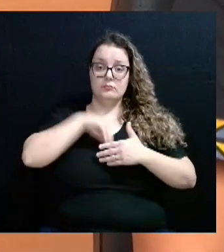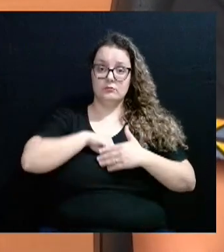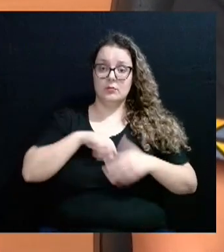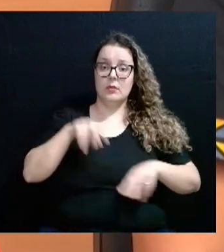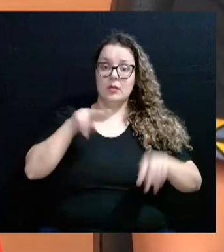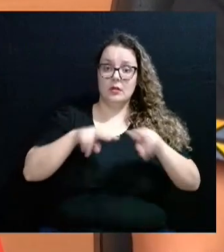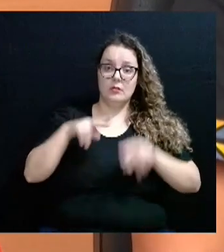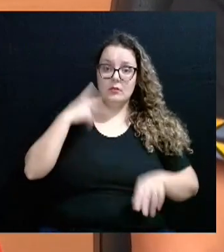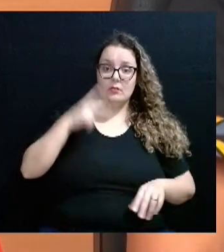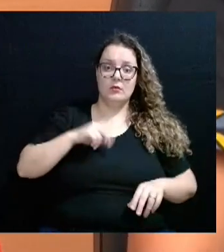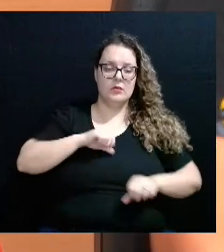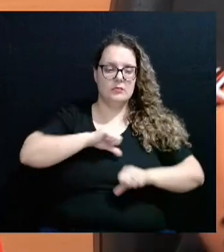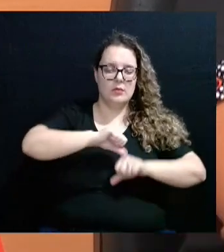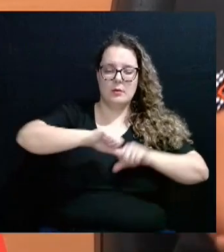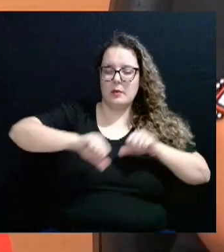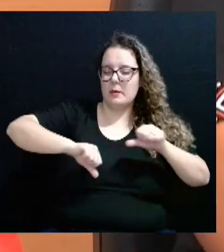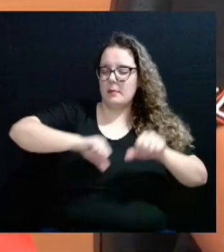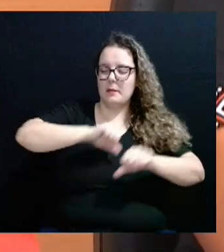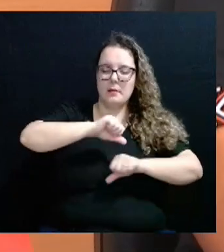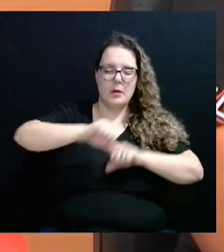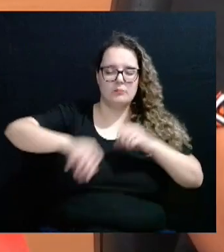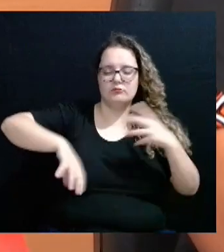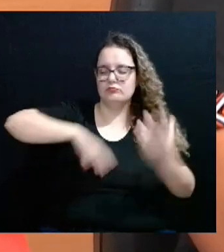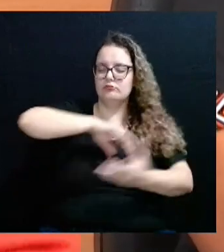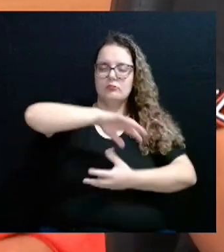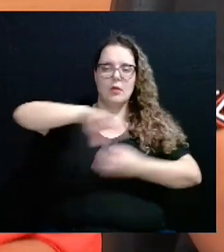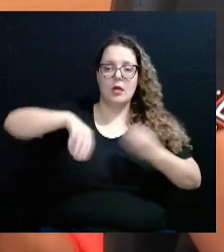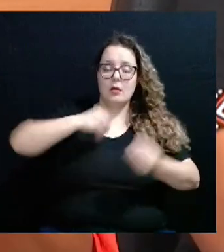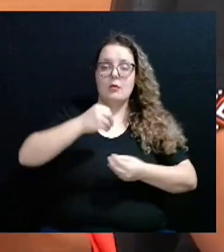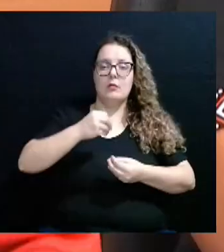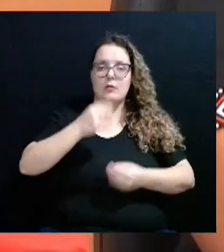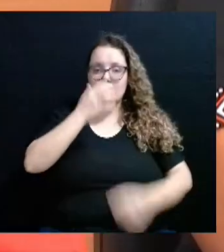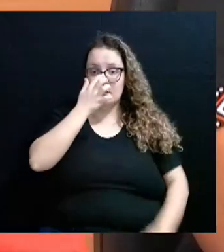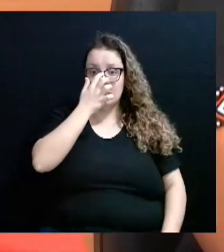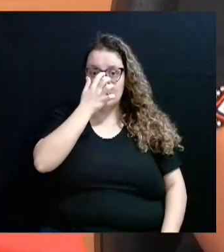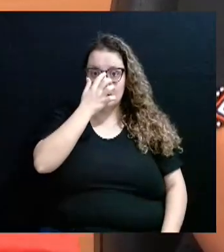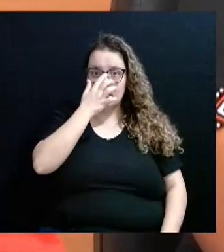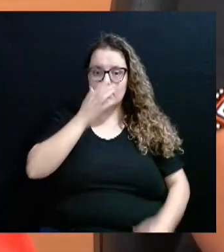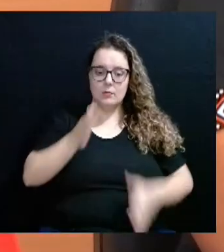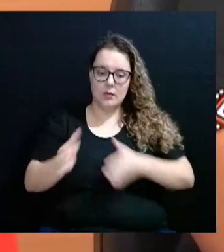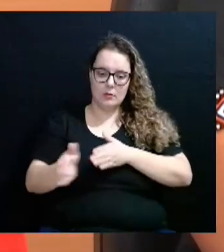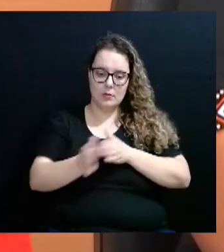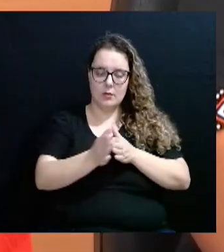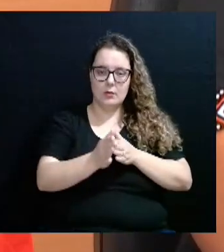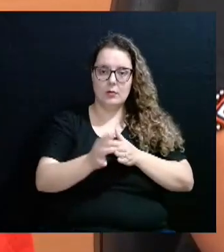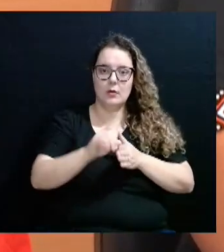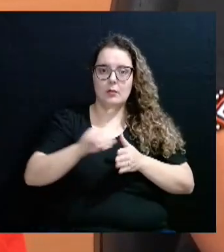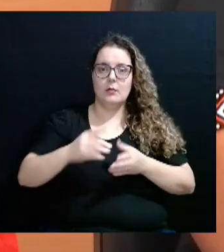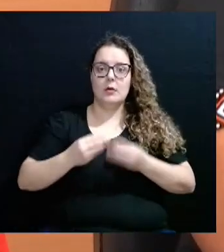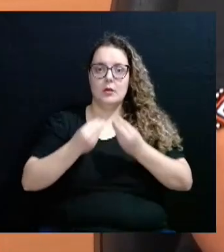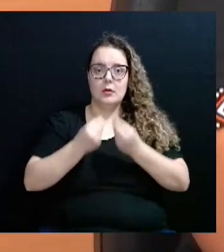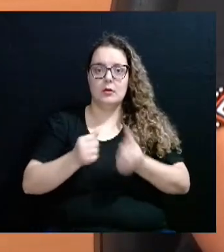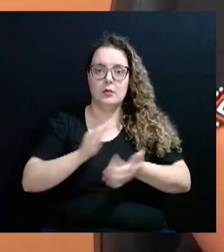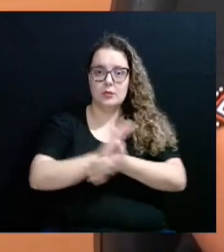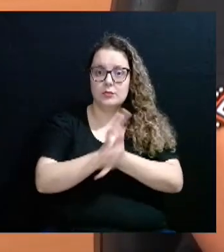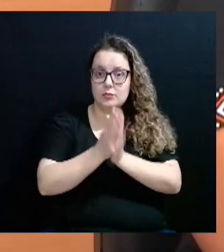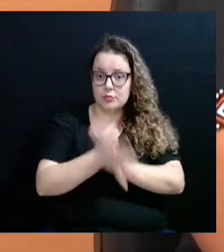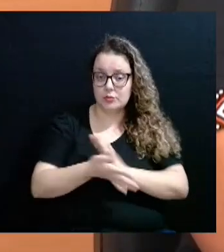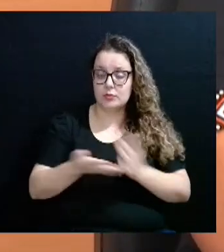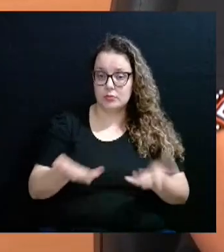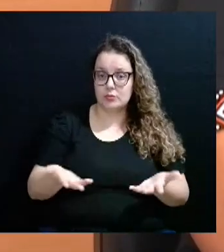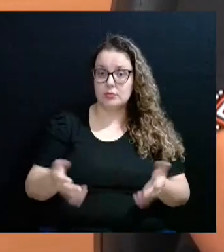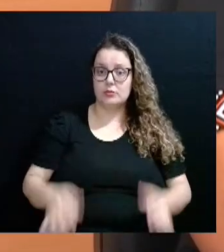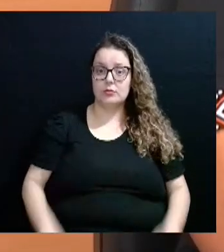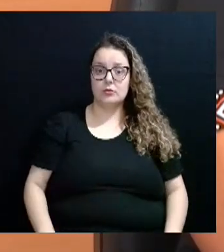revolta cabulosa que eu tenho dentro de mim ter um mínimo de direção para que ela não fosse autodestrutiva. A cultura hip